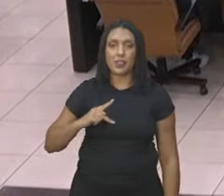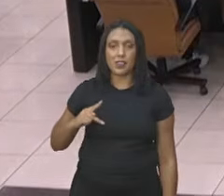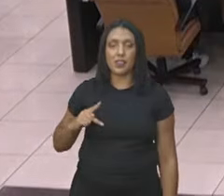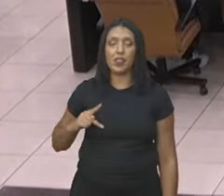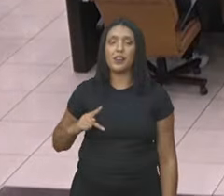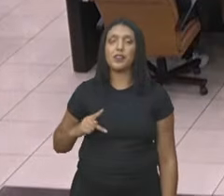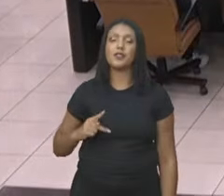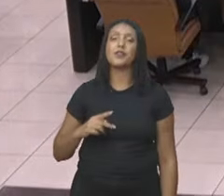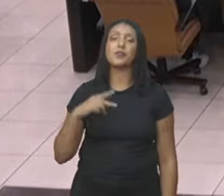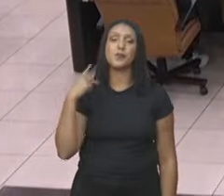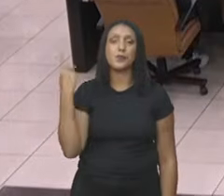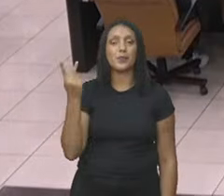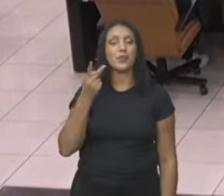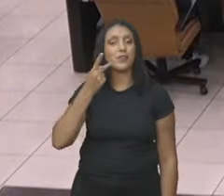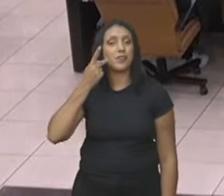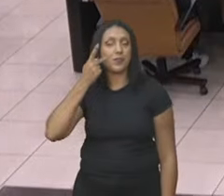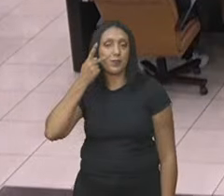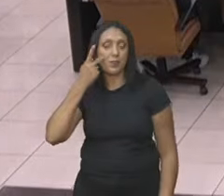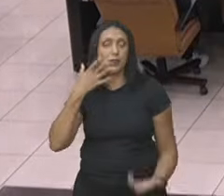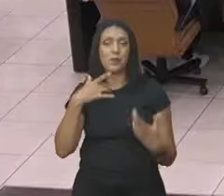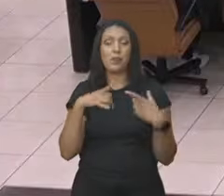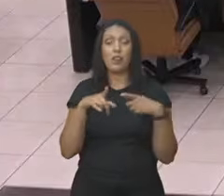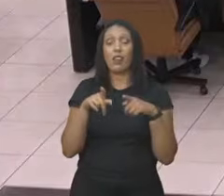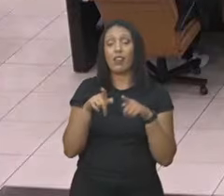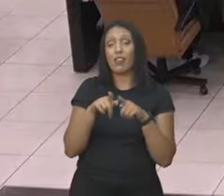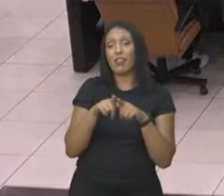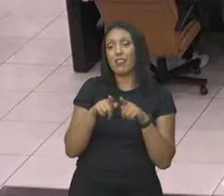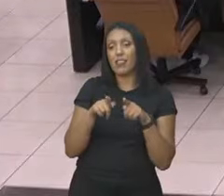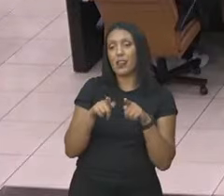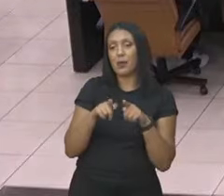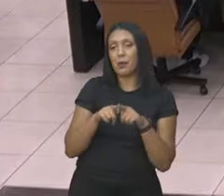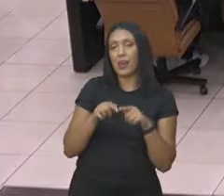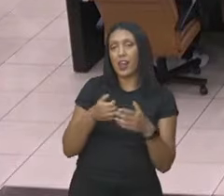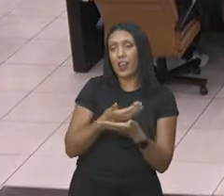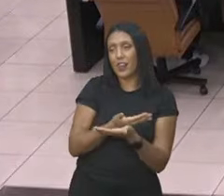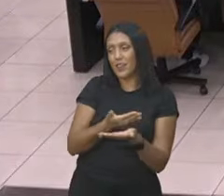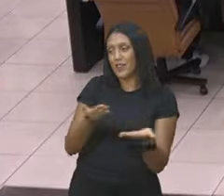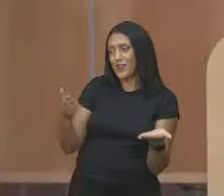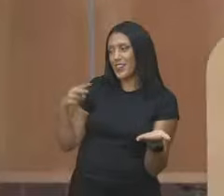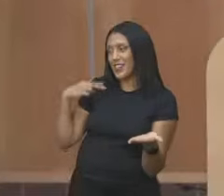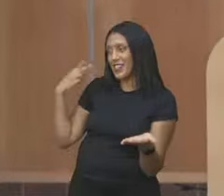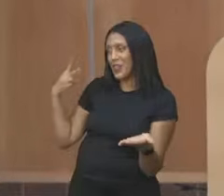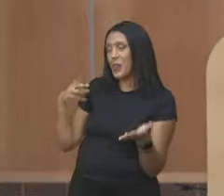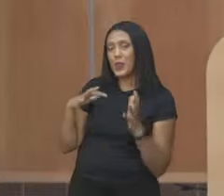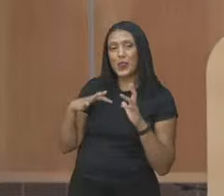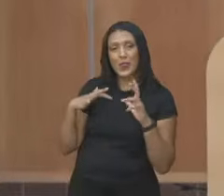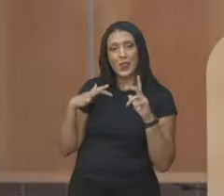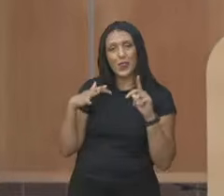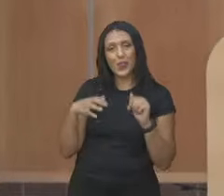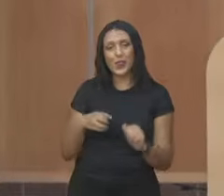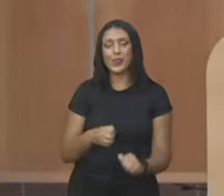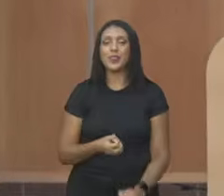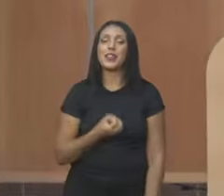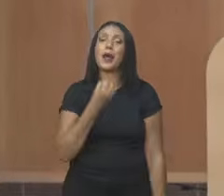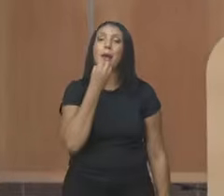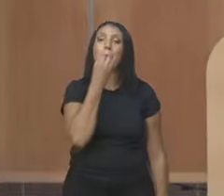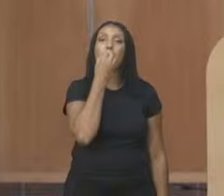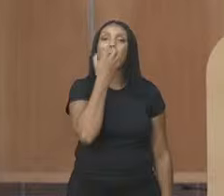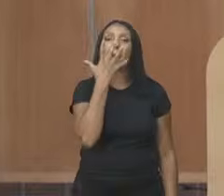pessoa dele já cumprimentar os nobres pares, dar boas-vindas para este ano de